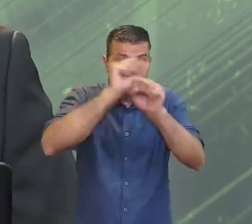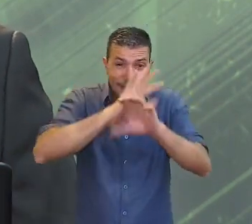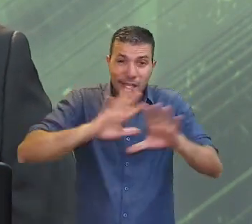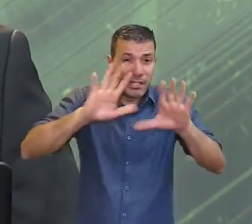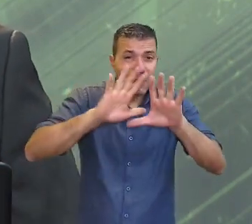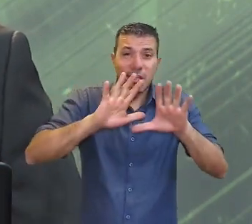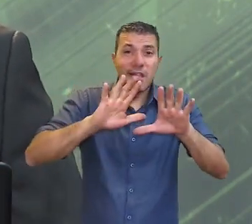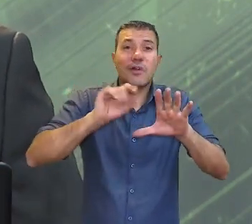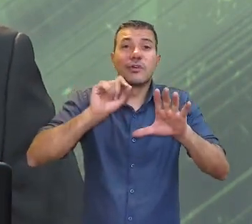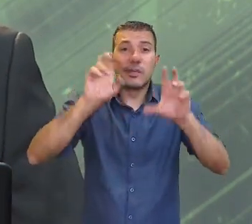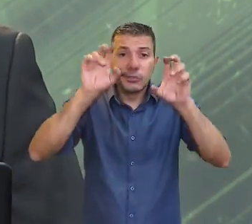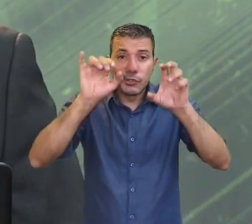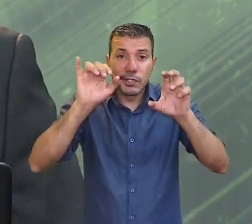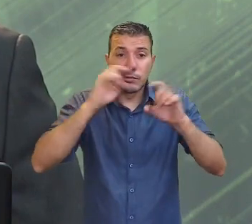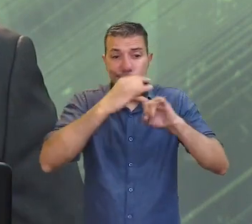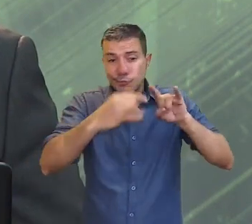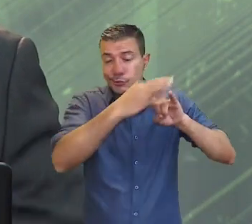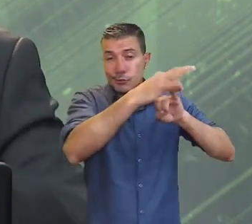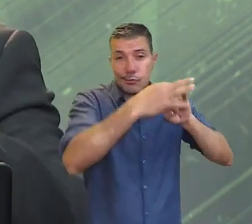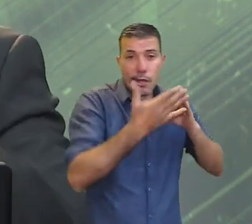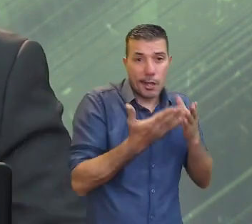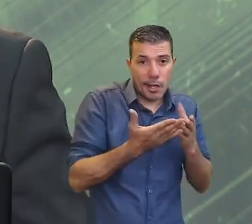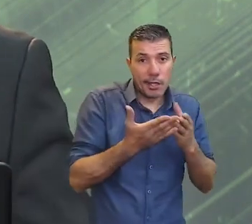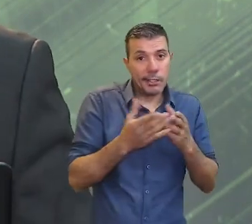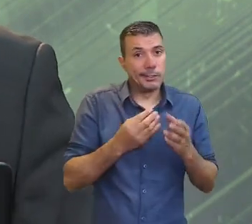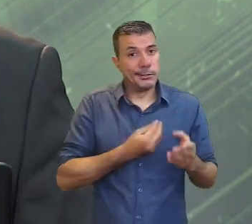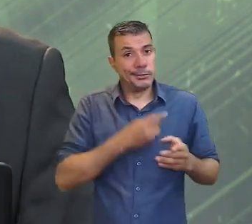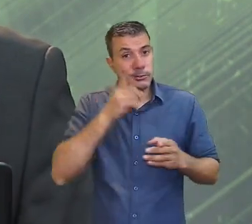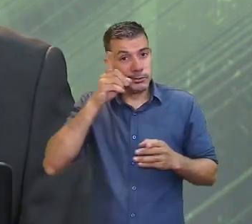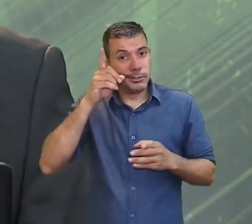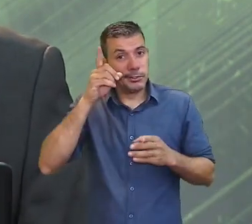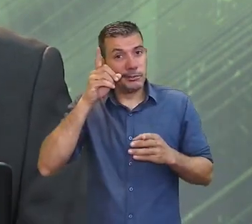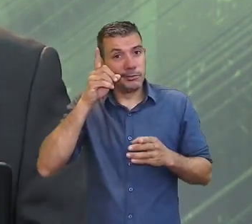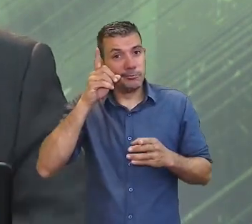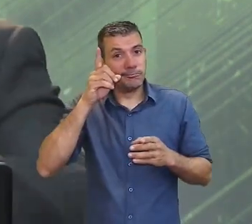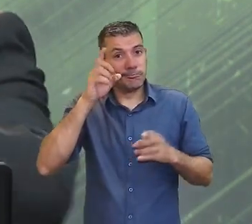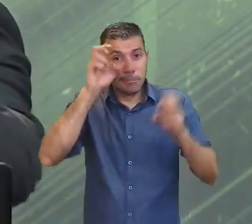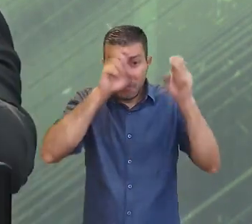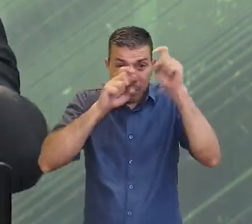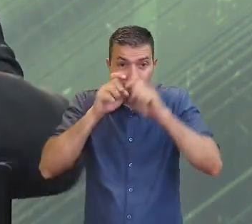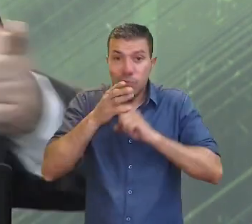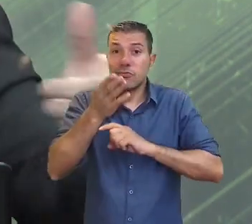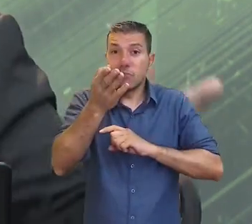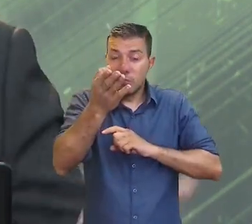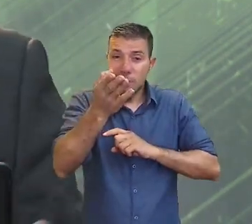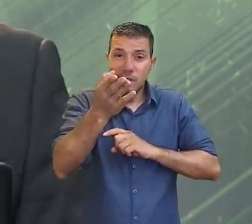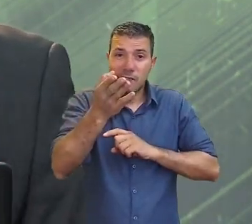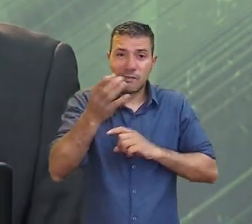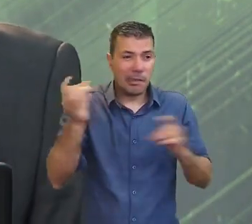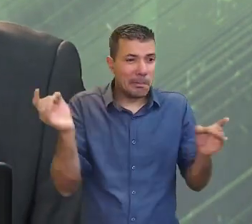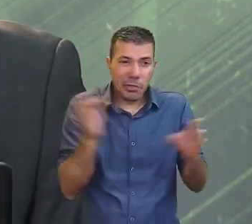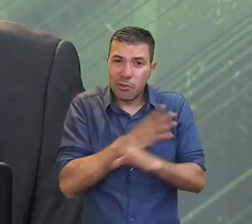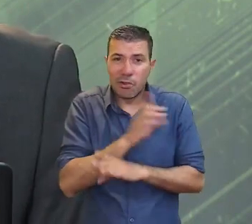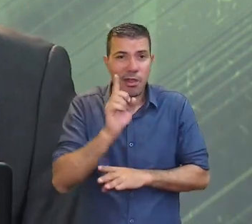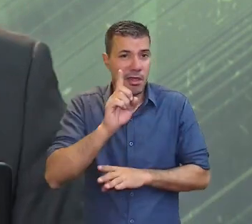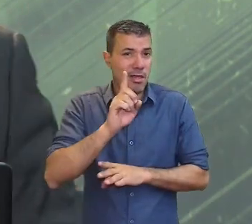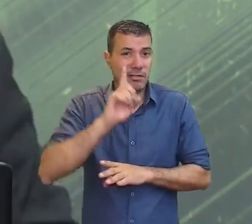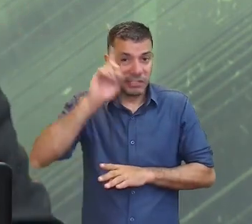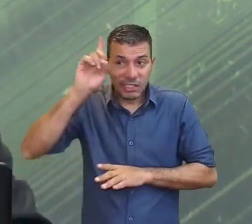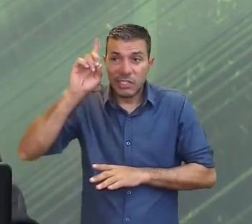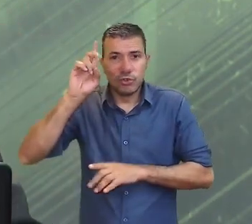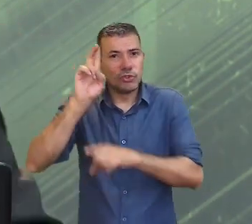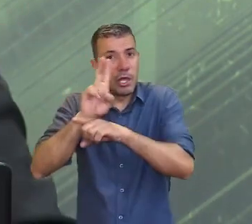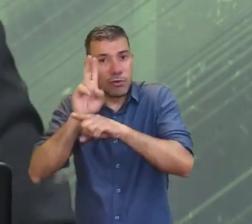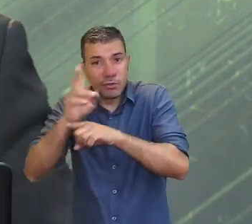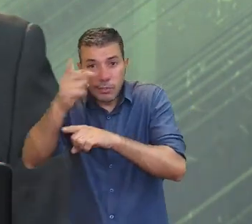esclarecer isso para você. Para que você entenda que existe alguém que se preocupa com você. Que você não foi deixado às margens da vida. Mas Deus,